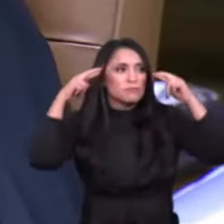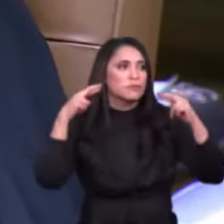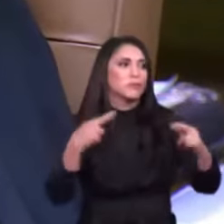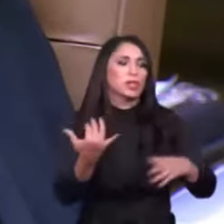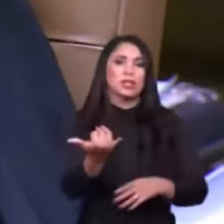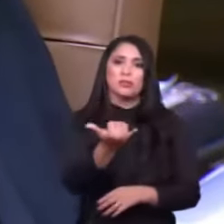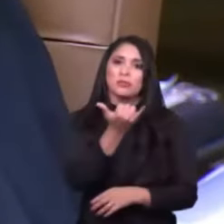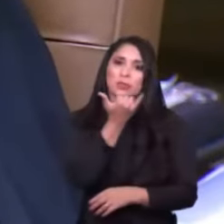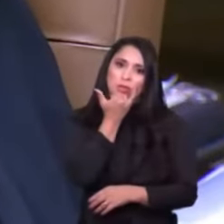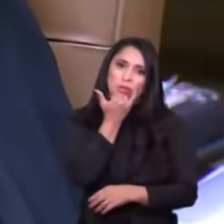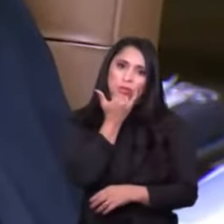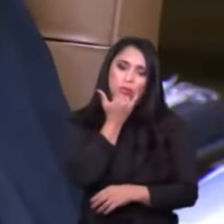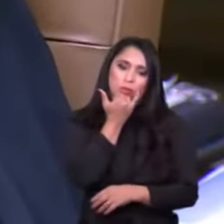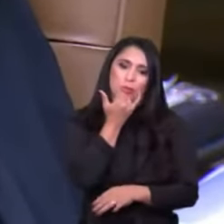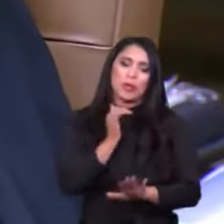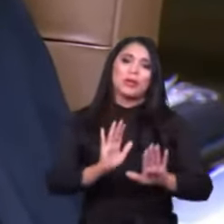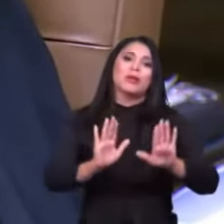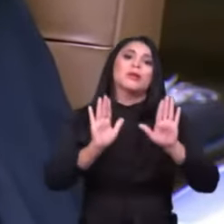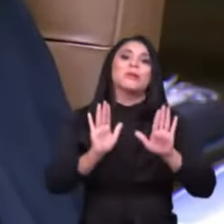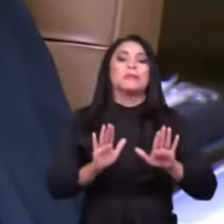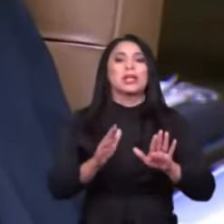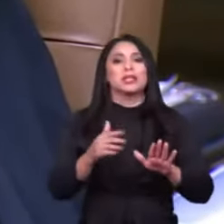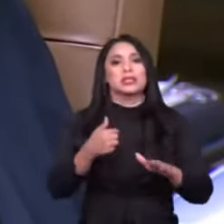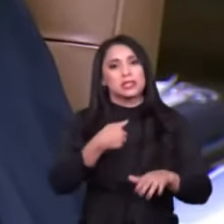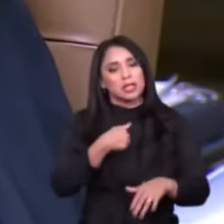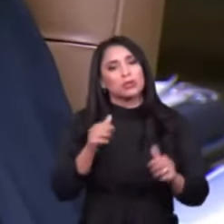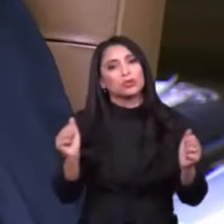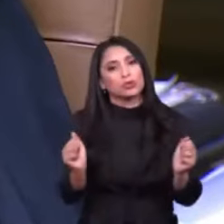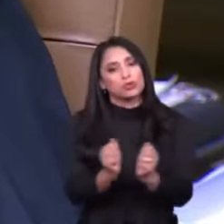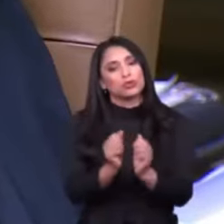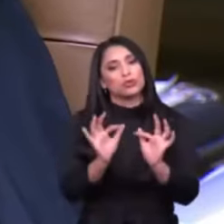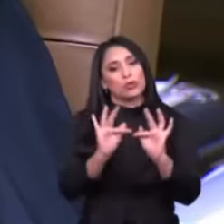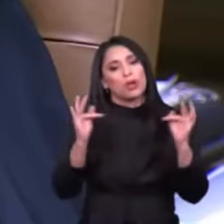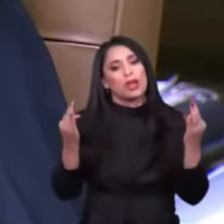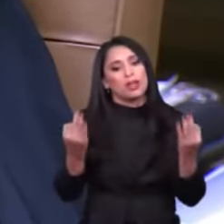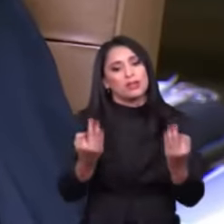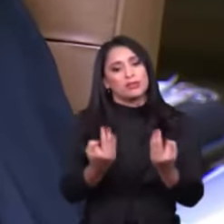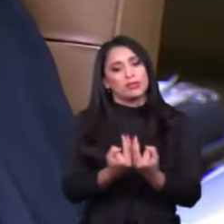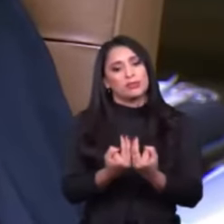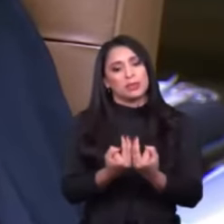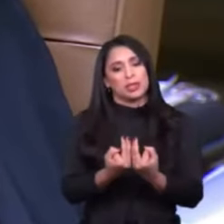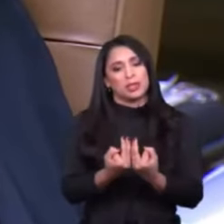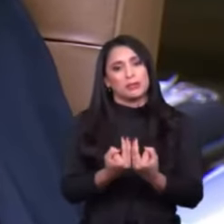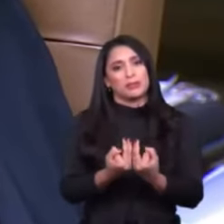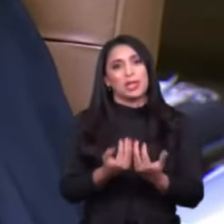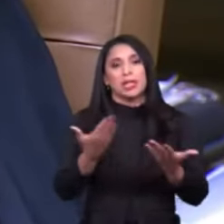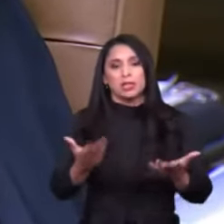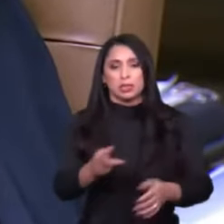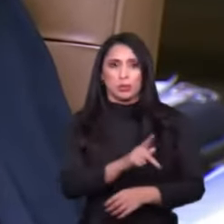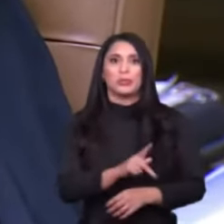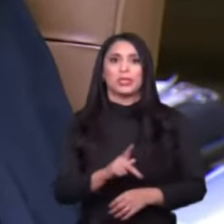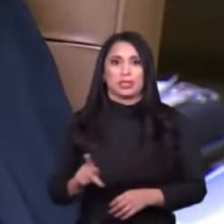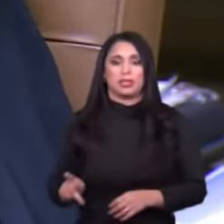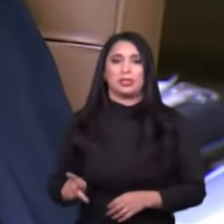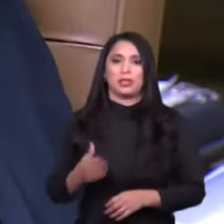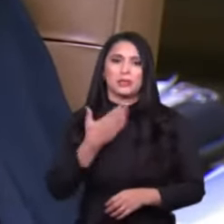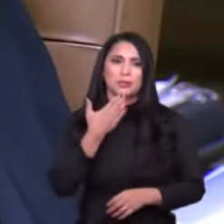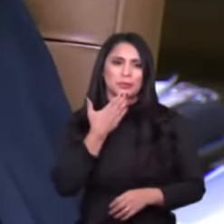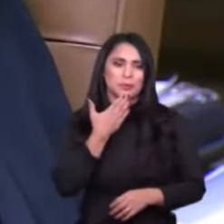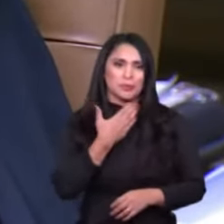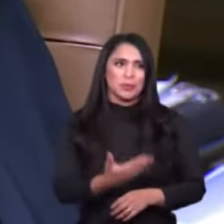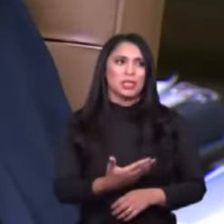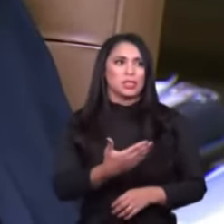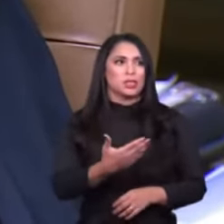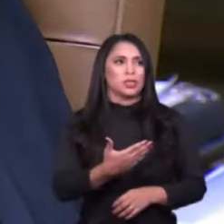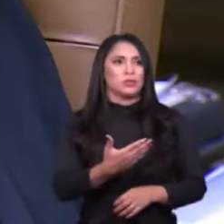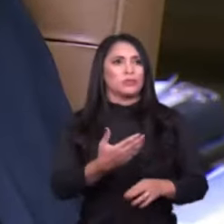para manter com a família brasileira esse importante argumento. Então, senhor presidente, eu pedindo mais respeitosa